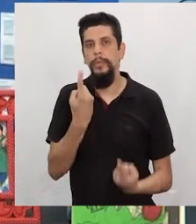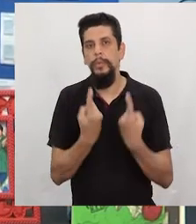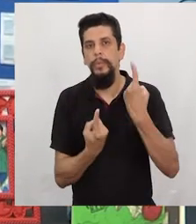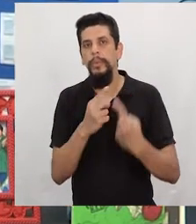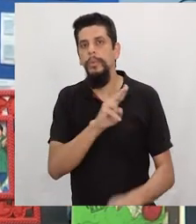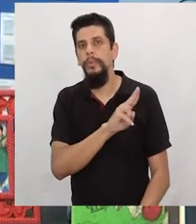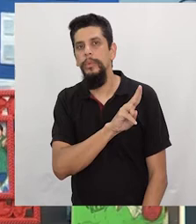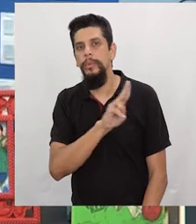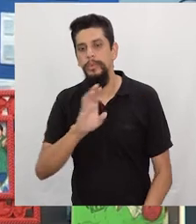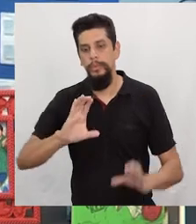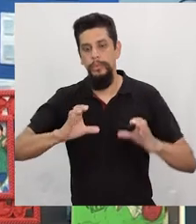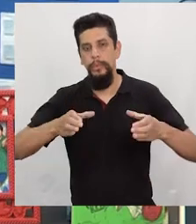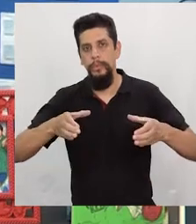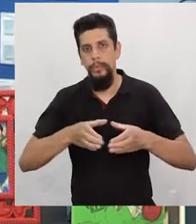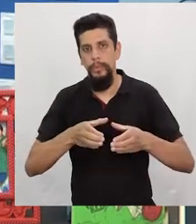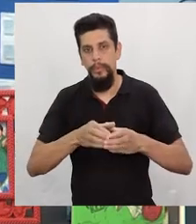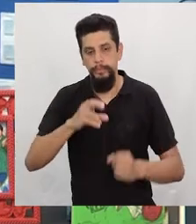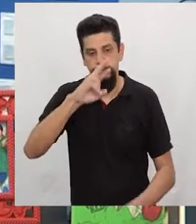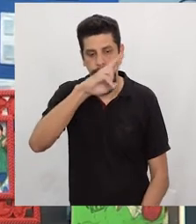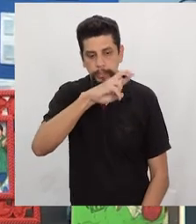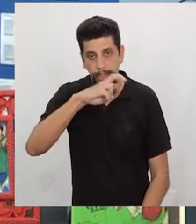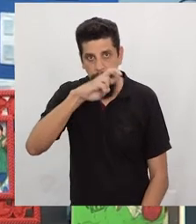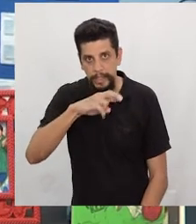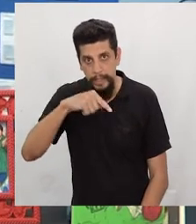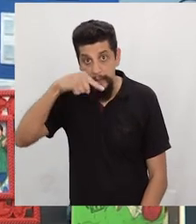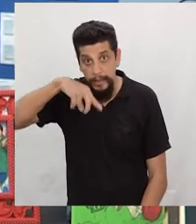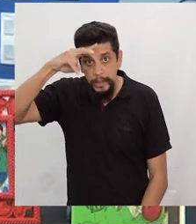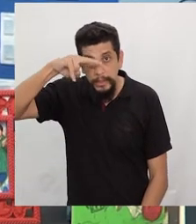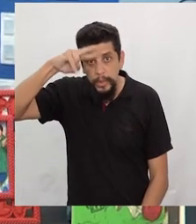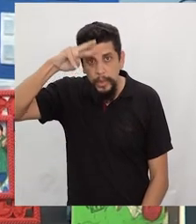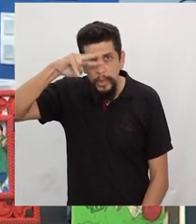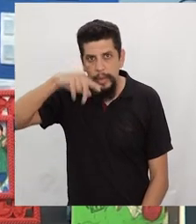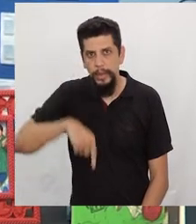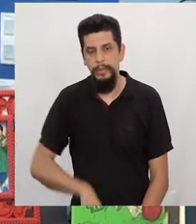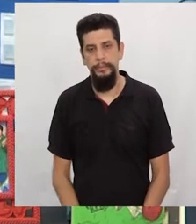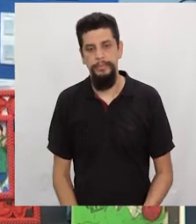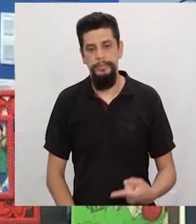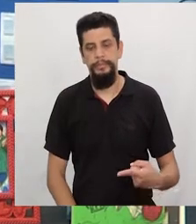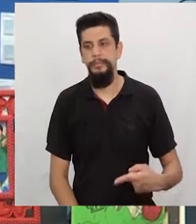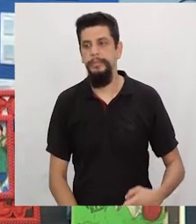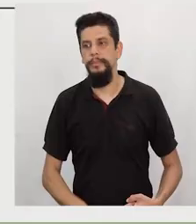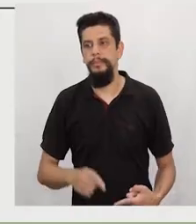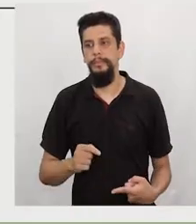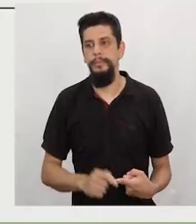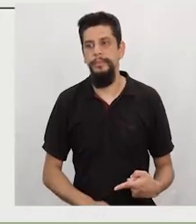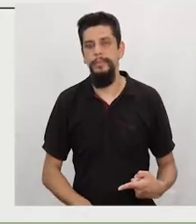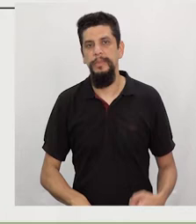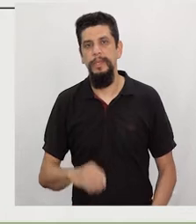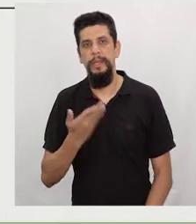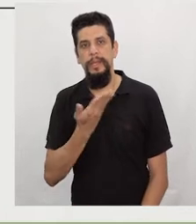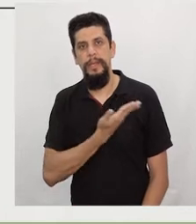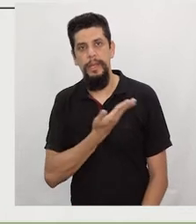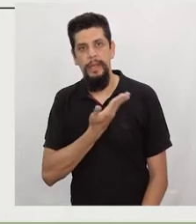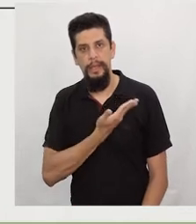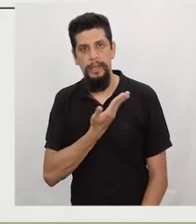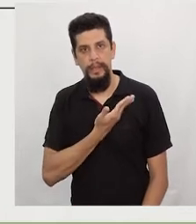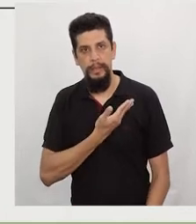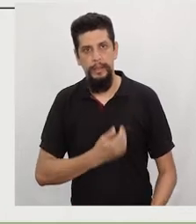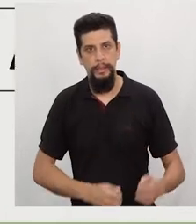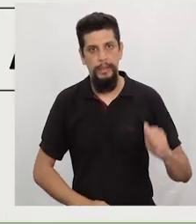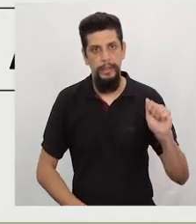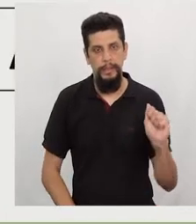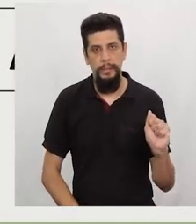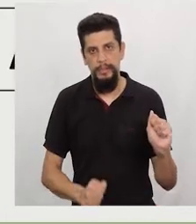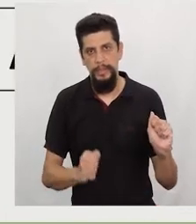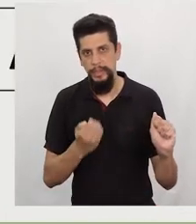nome do grupo de detetives da nossa história? Alternativa 1: Amigos